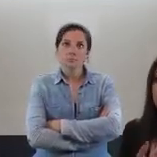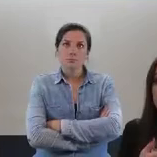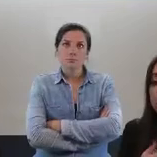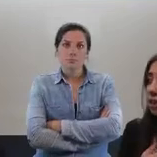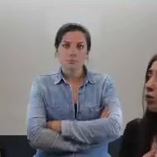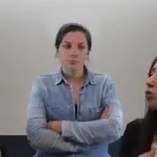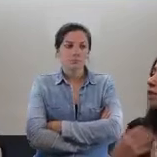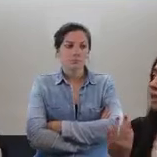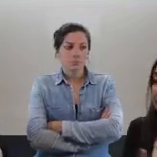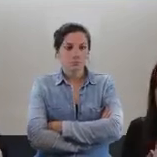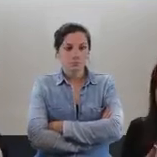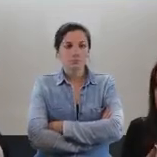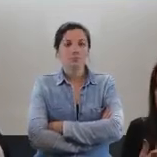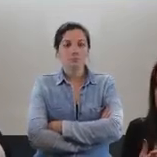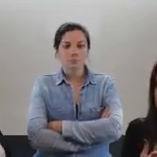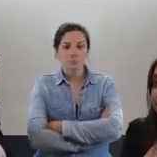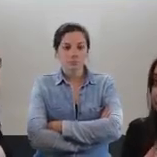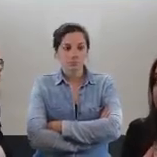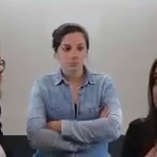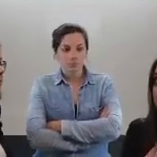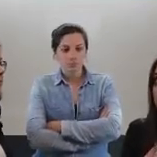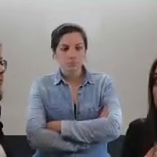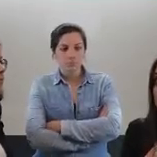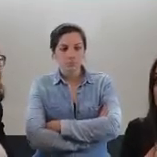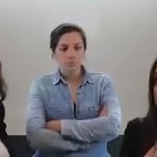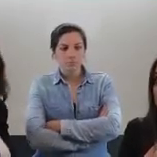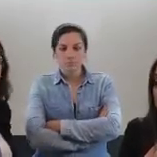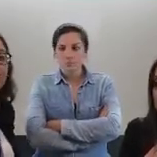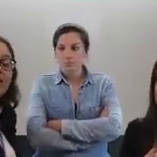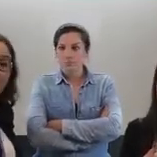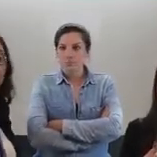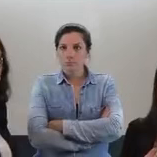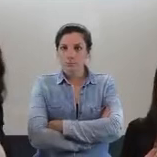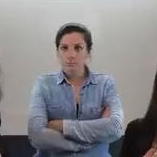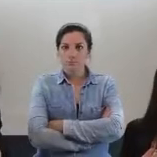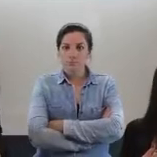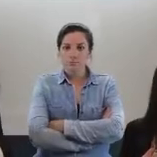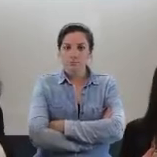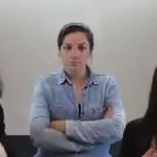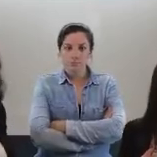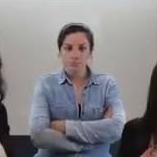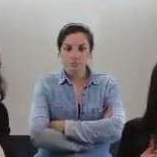periódicos, artigos, livros, tem bases que tem livros. Imagens, tem base de